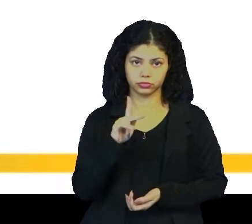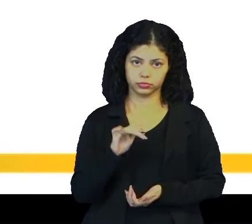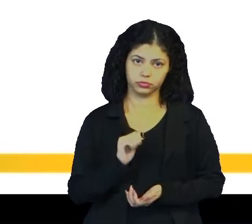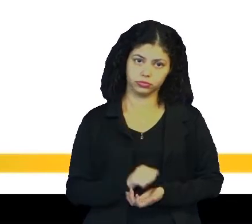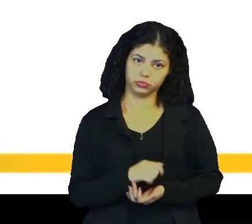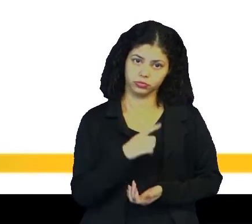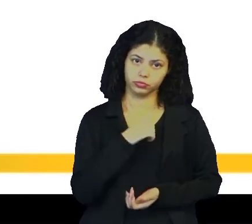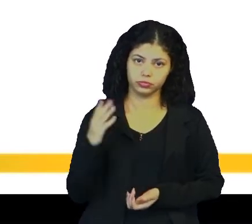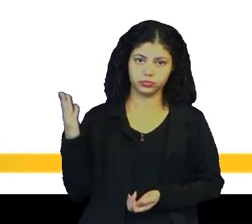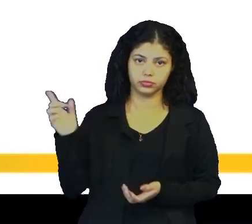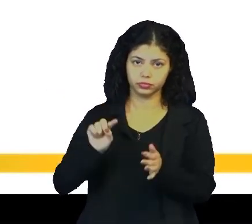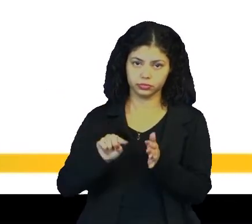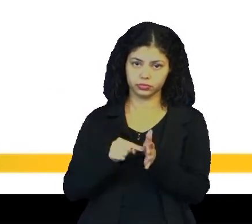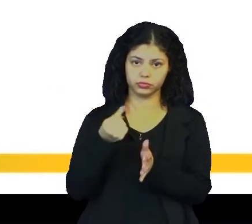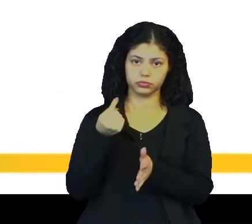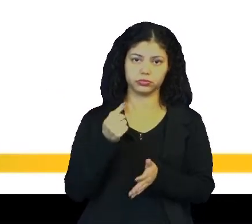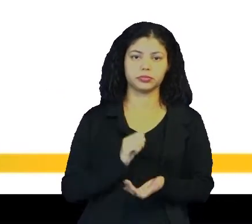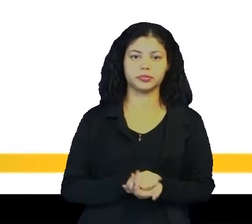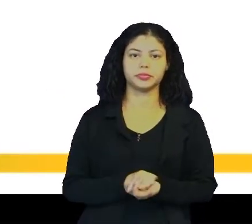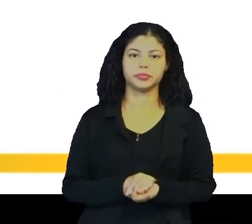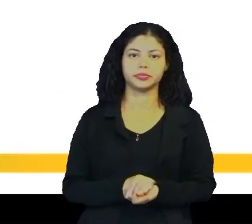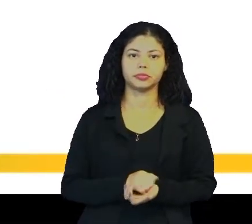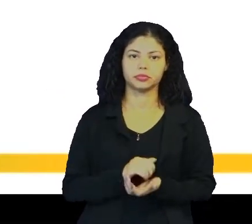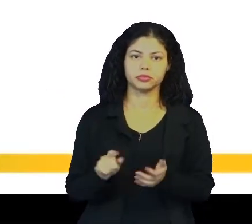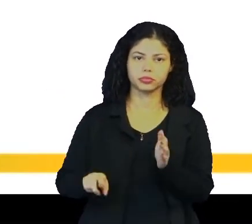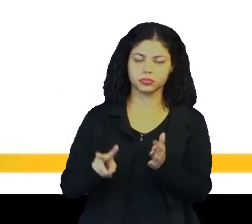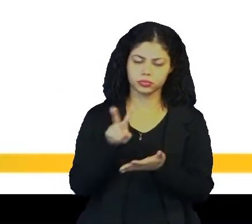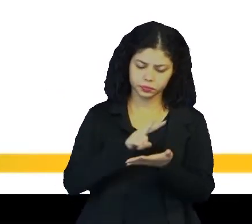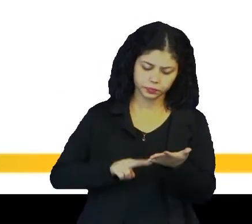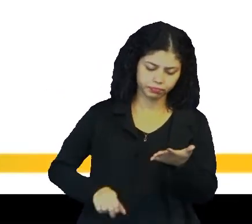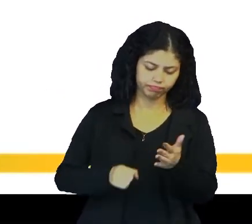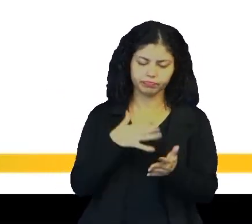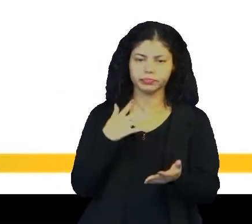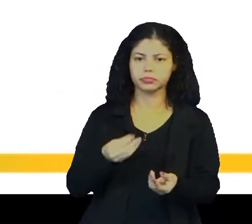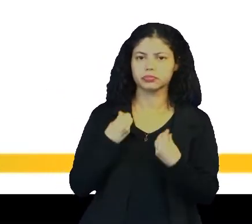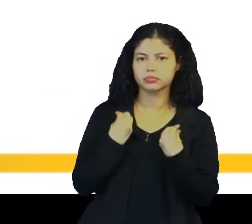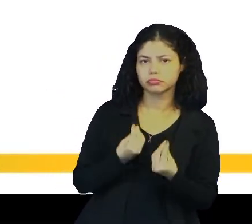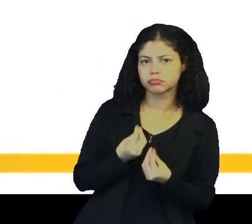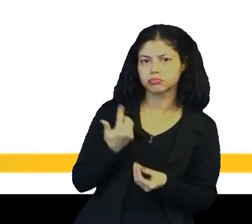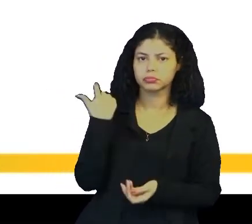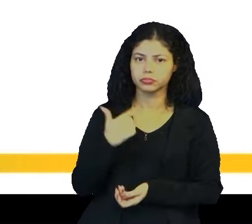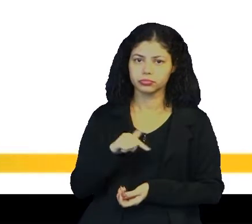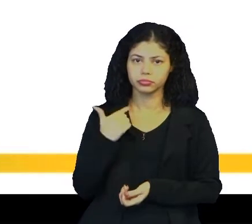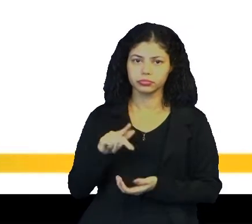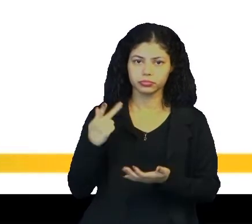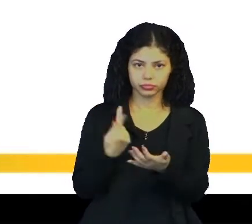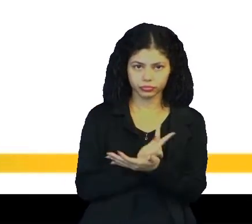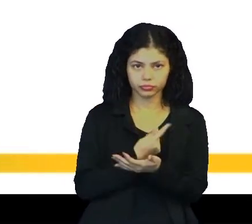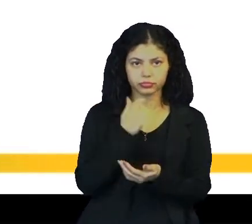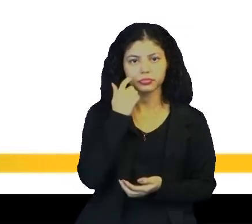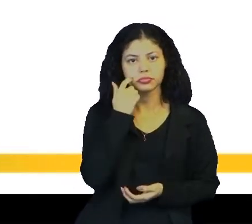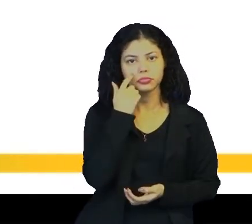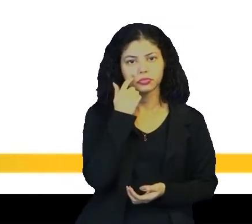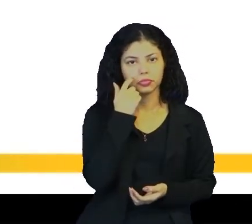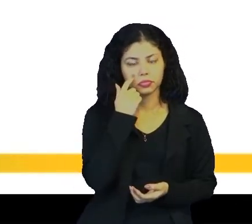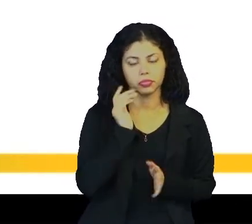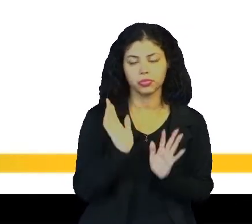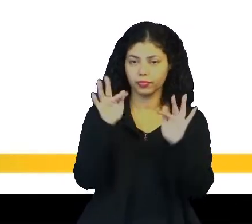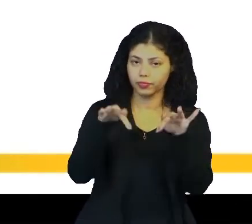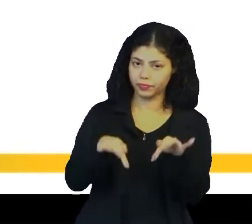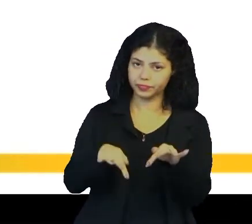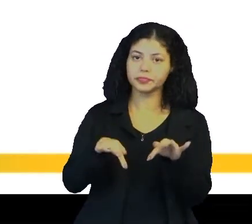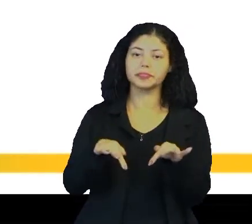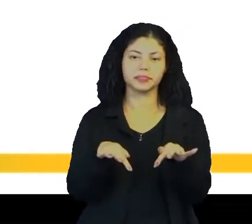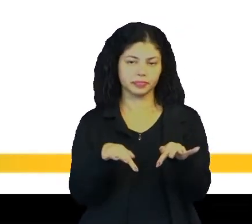temos ali a primeira. Li muitas vezes a receita para que não houvesse erros. Indica